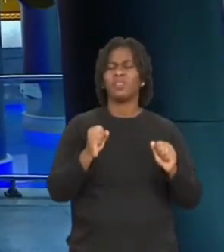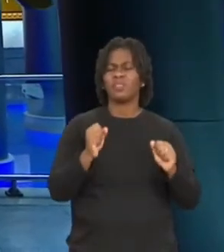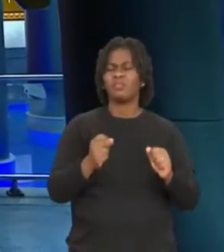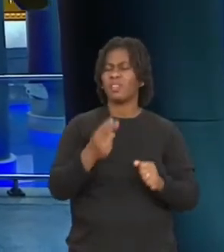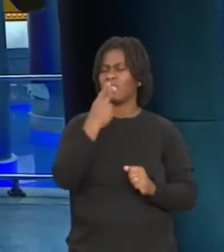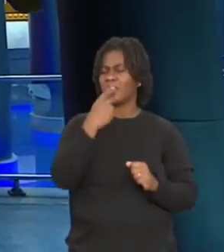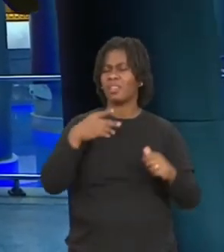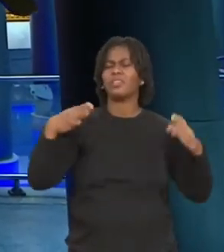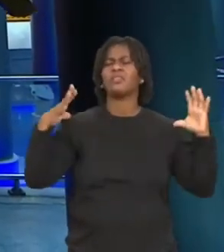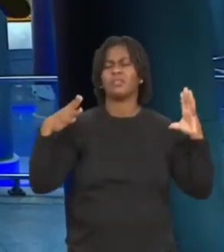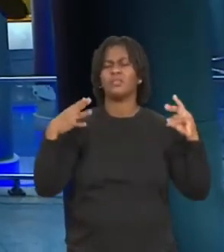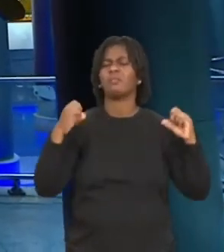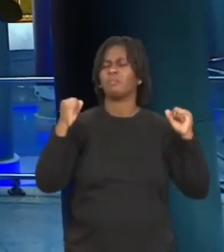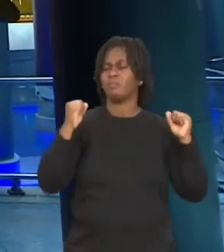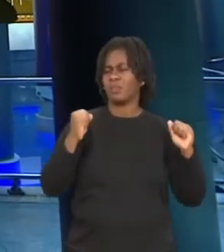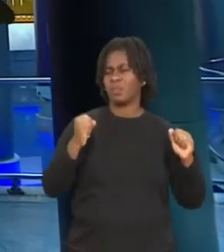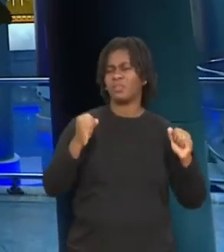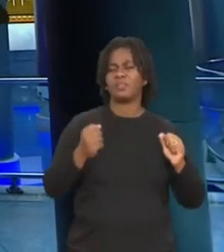dos anjos.